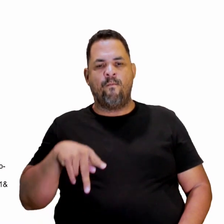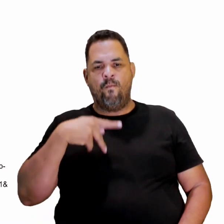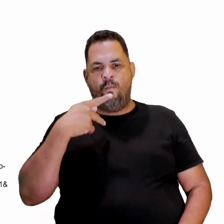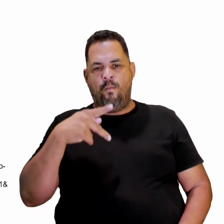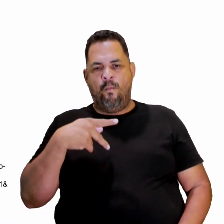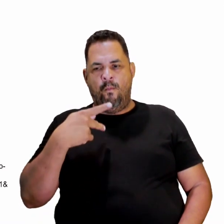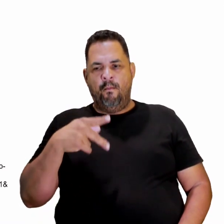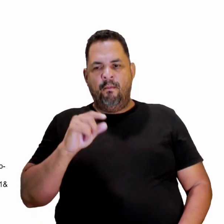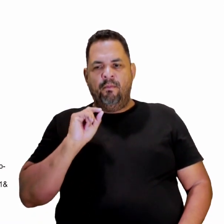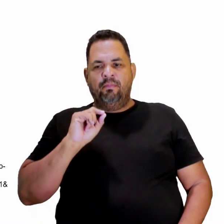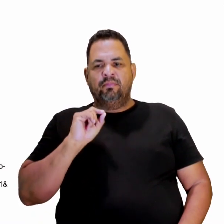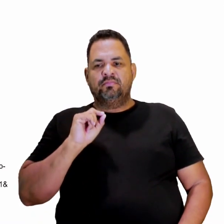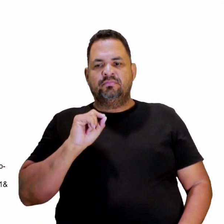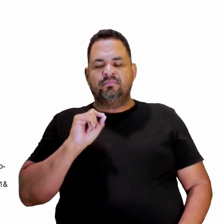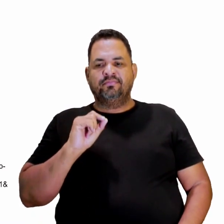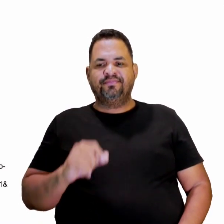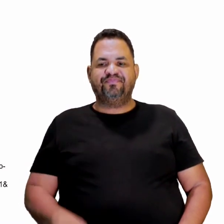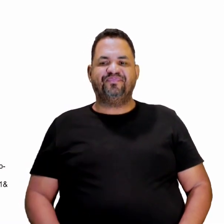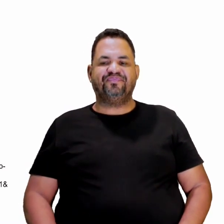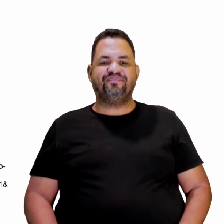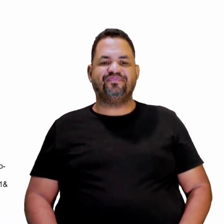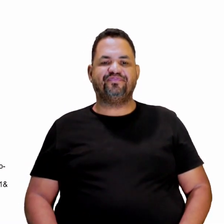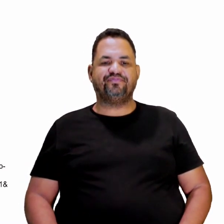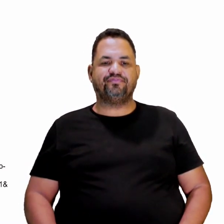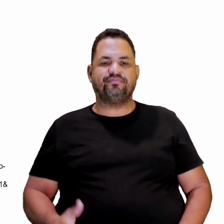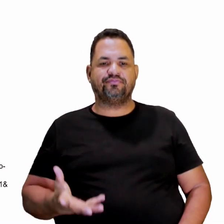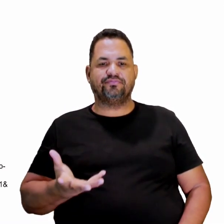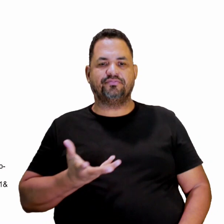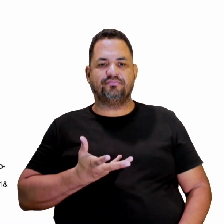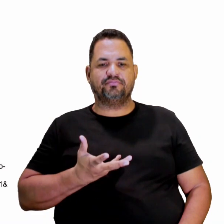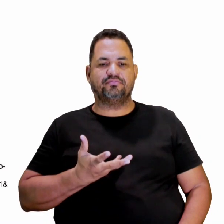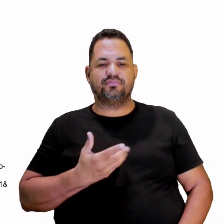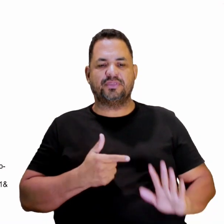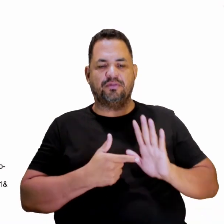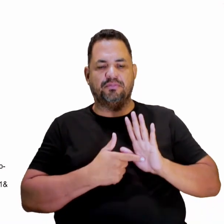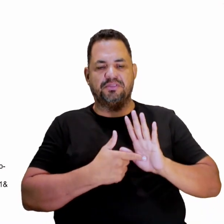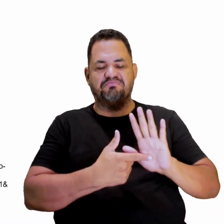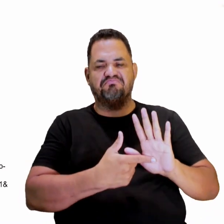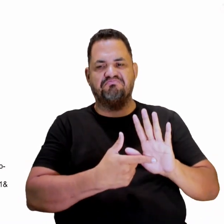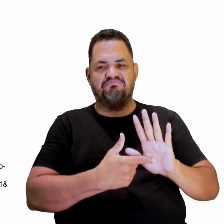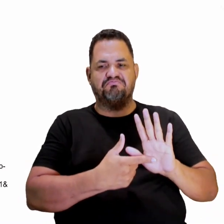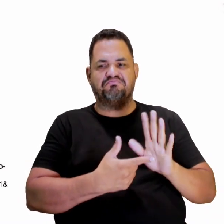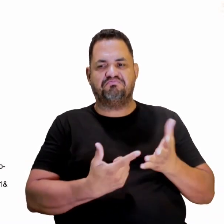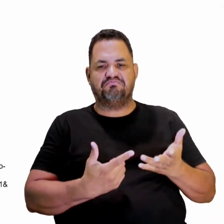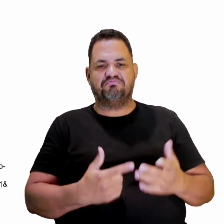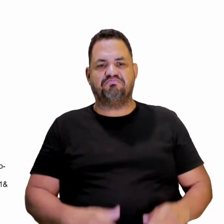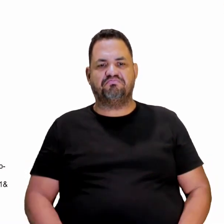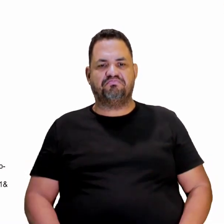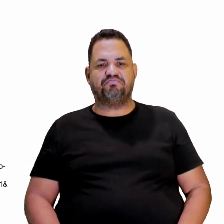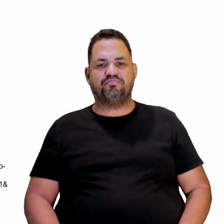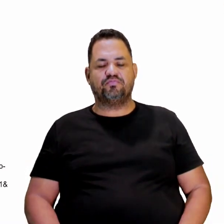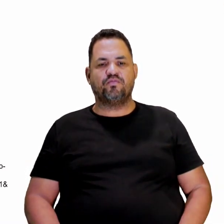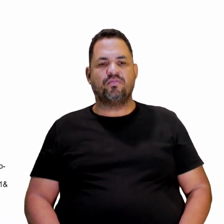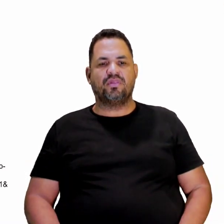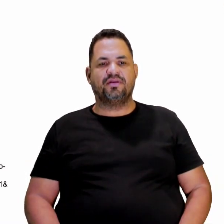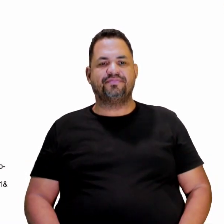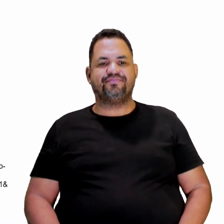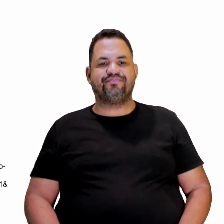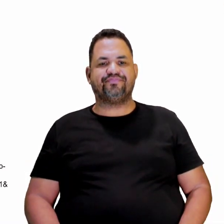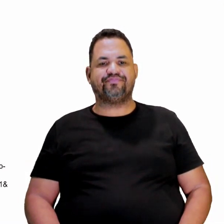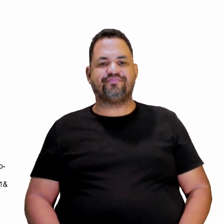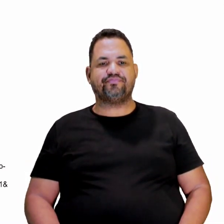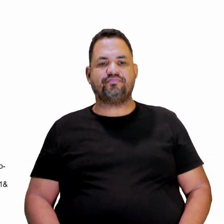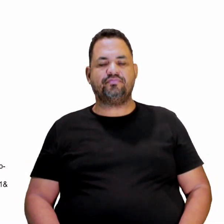a seguinte questão: eu vou querer desmascará-lo? Or just realize that